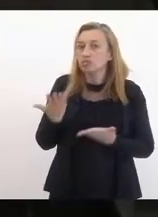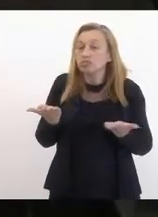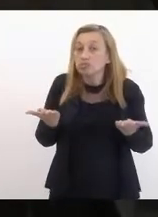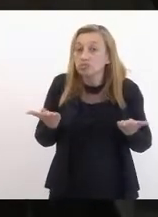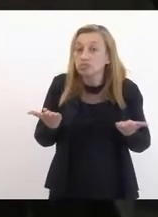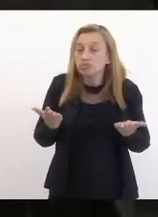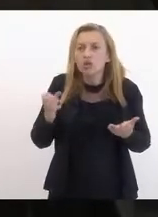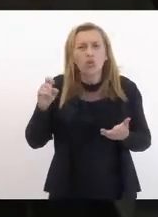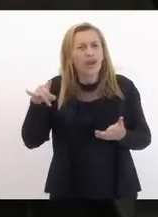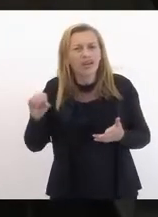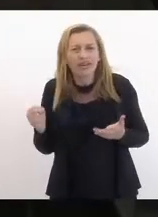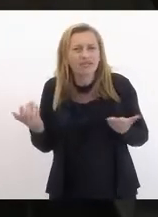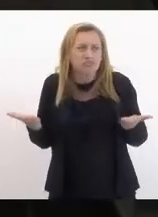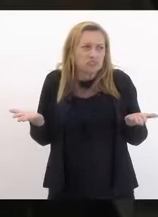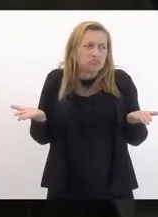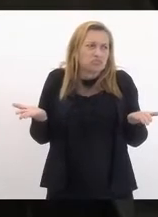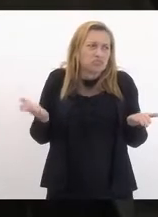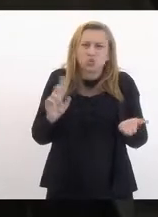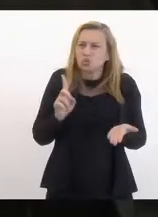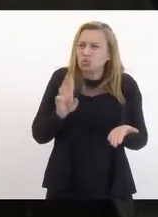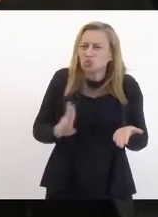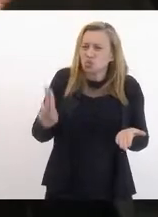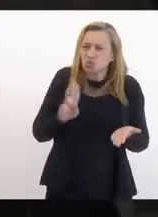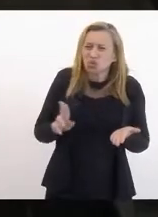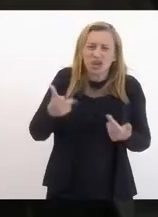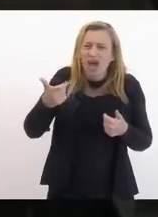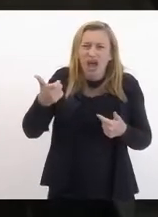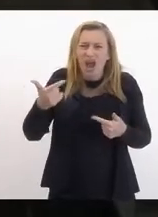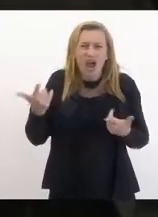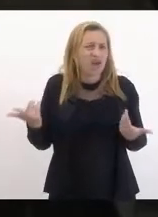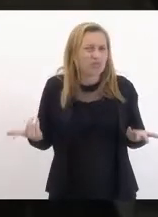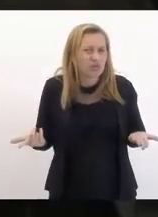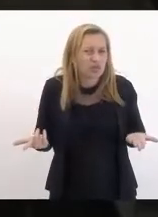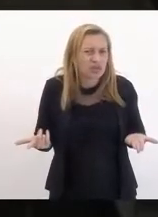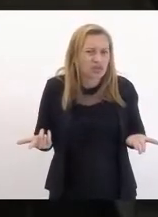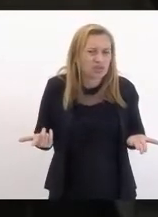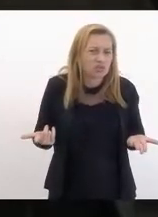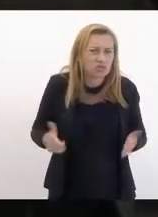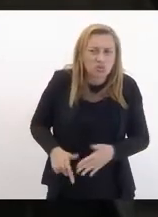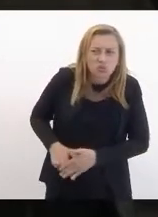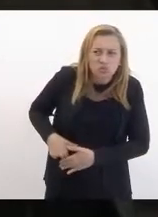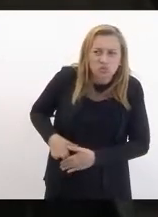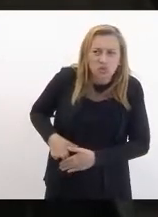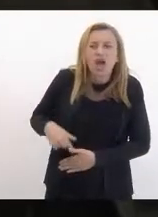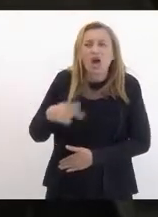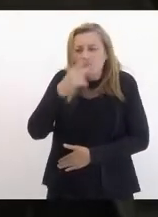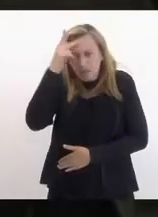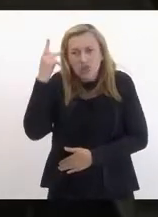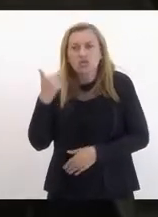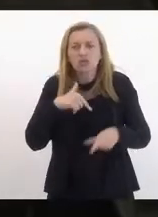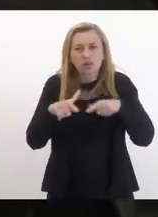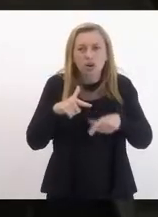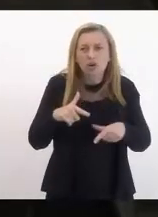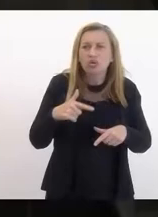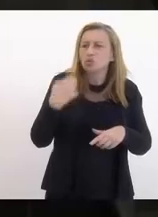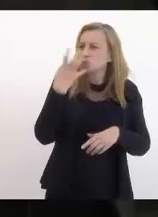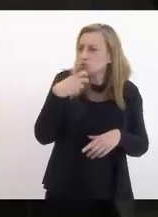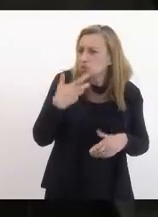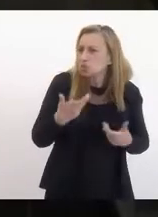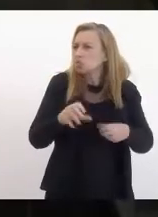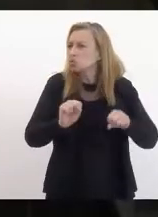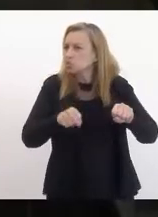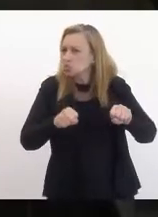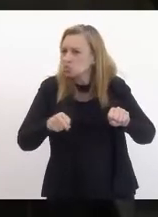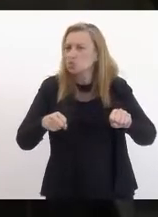o Elias não usa arma, não tem porte de arma, não anda armado, é trabalhador, mexe com música, mexe com entregas,